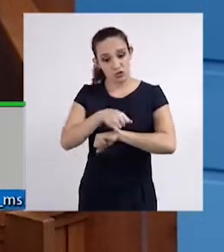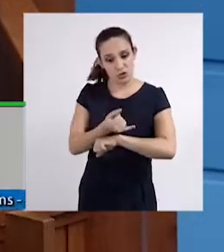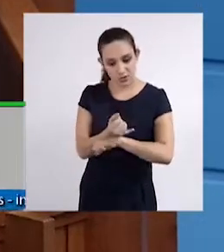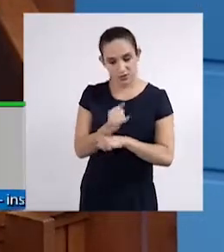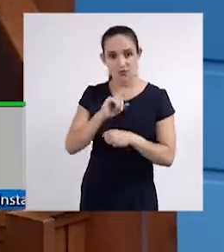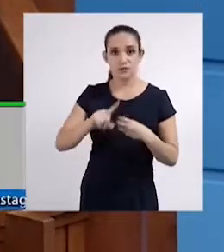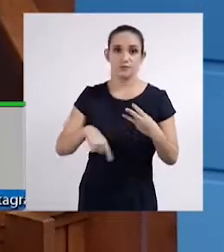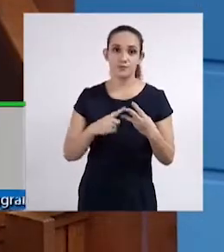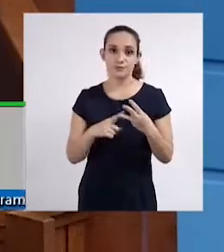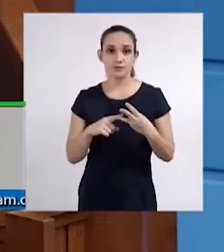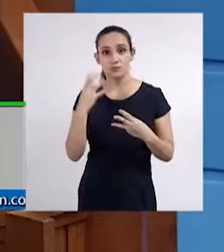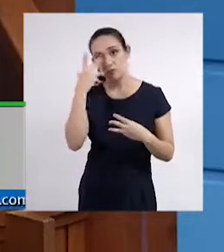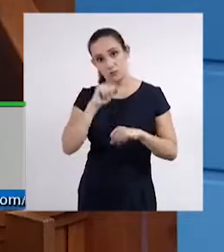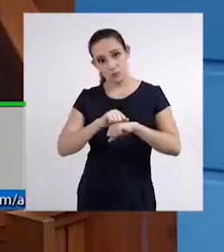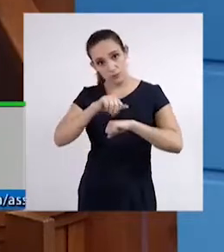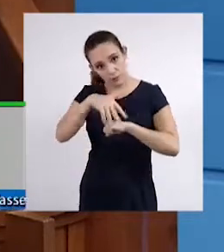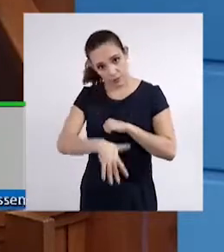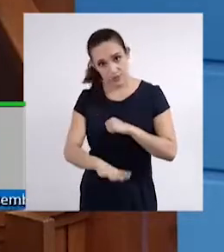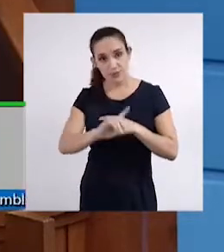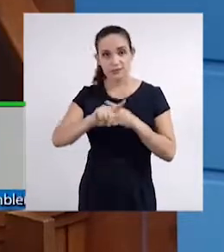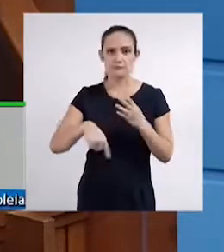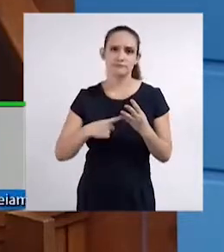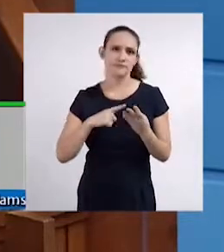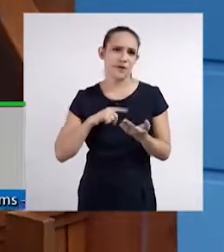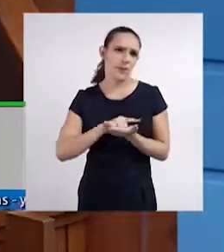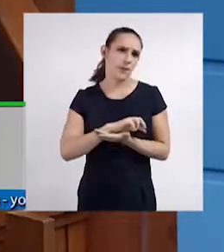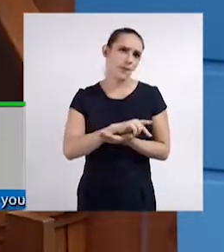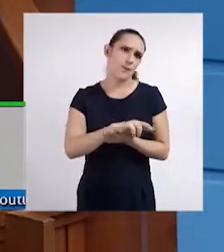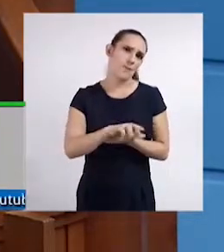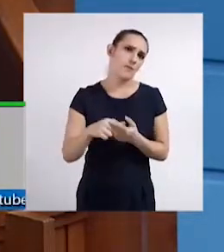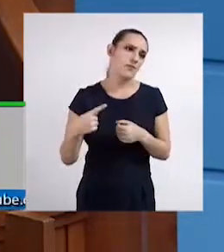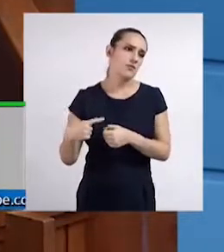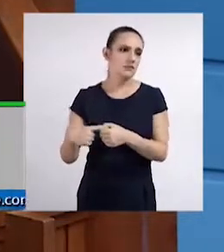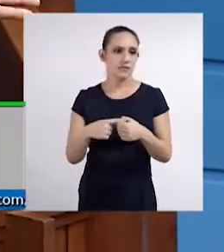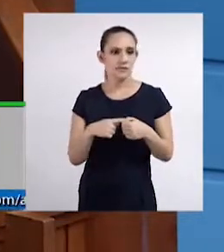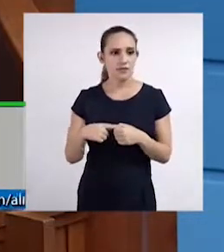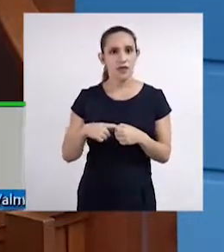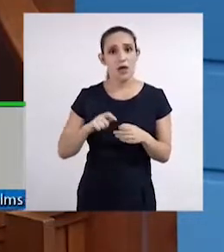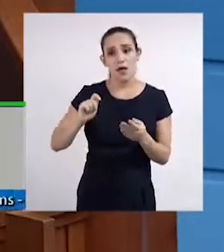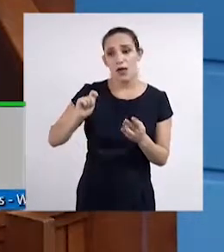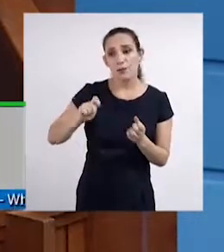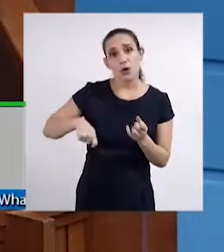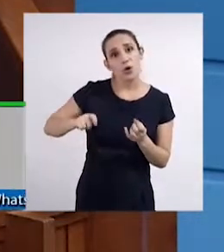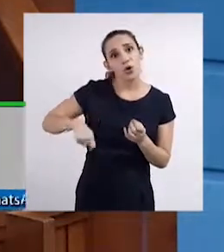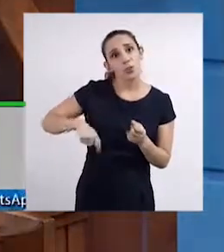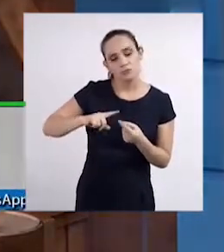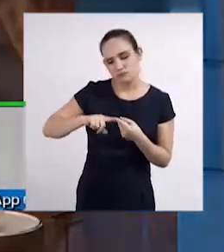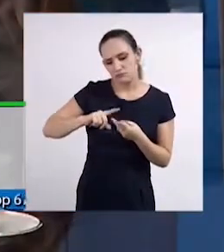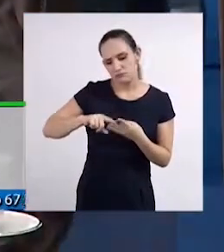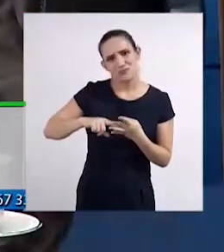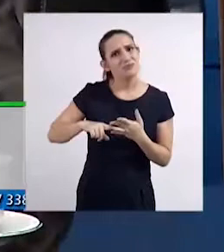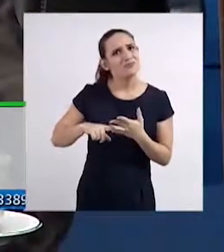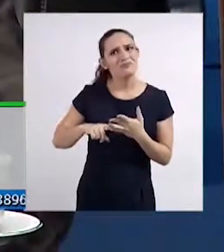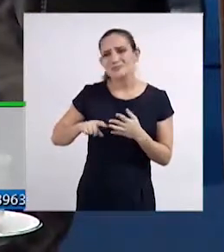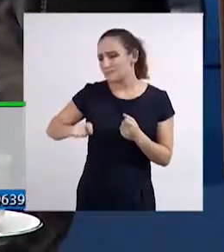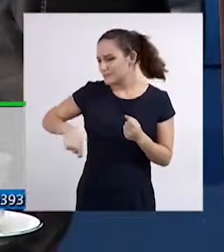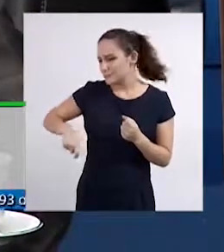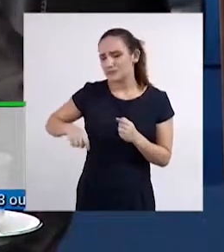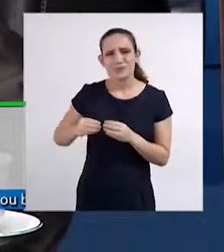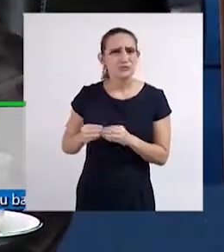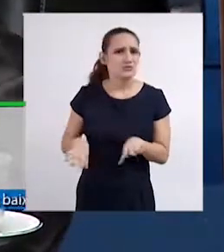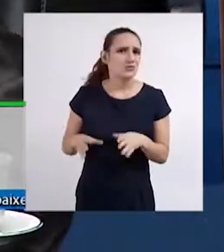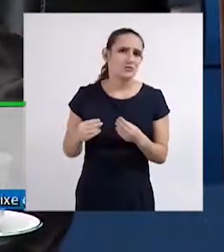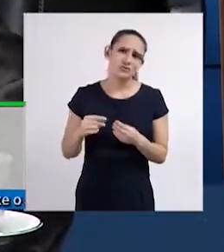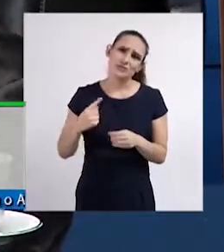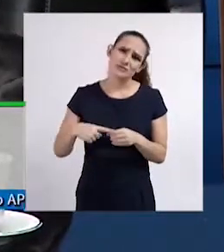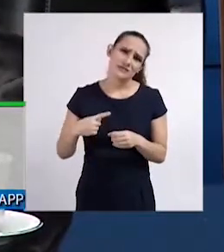Jardim, Bonito, nessas Murtinho, Porto Murtinho, que é o mais prejudicado com a cota zero, é